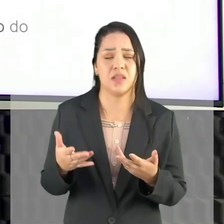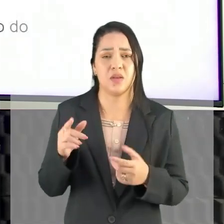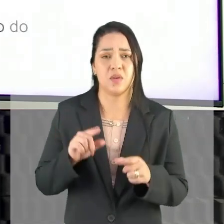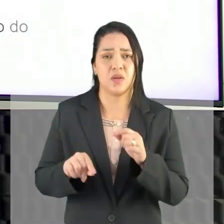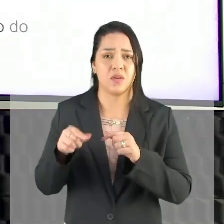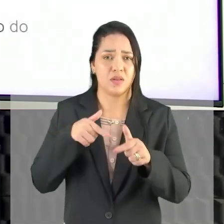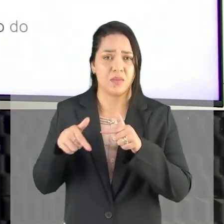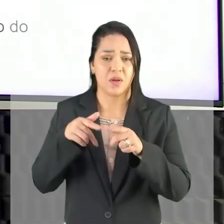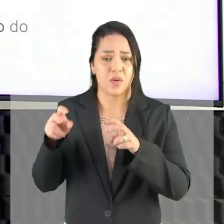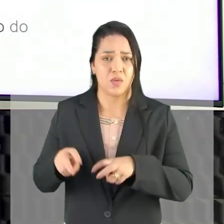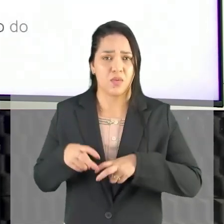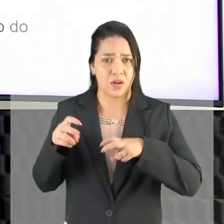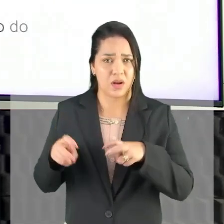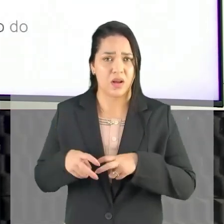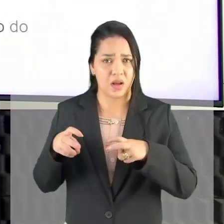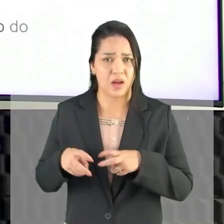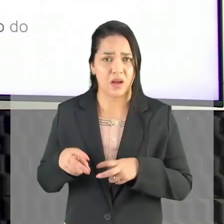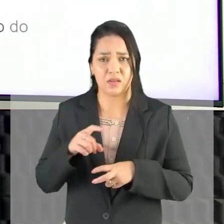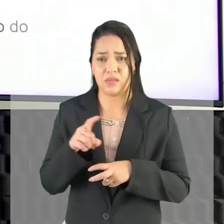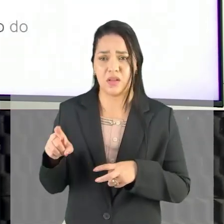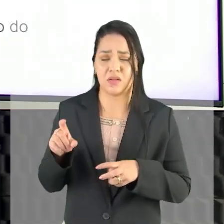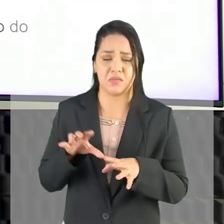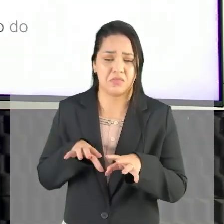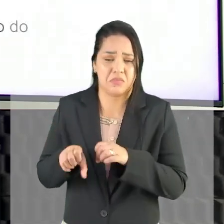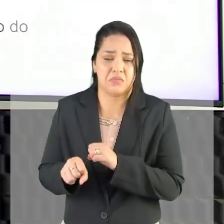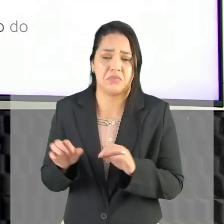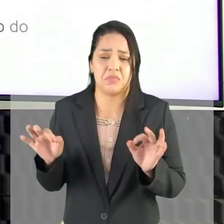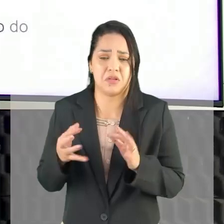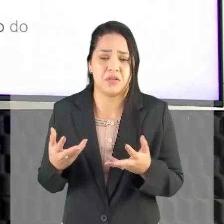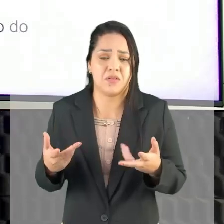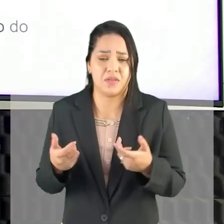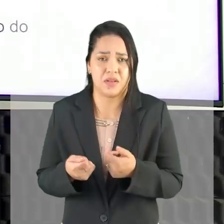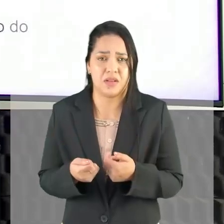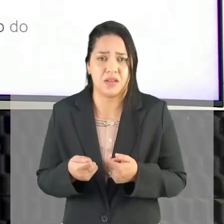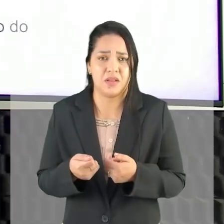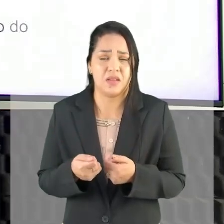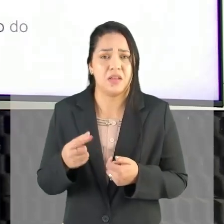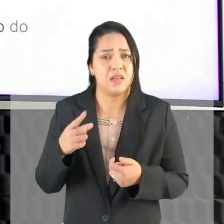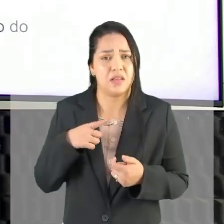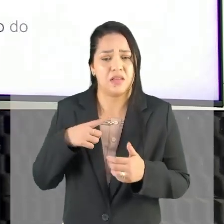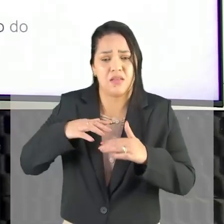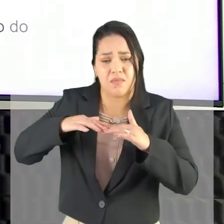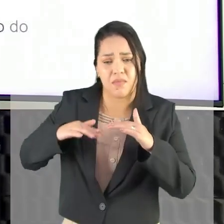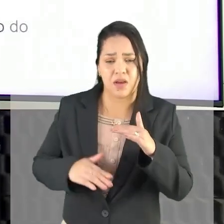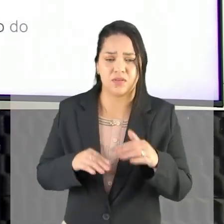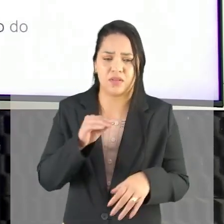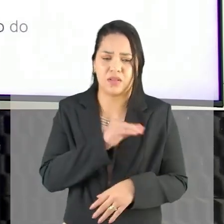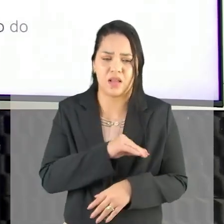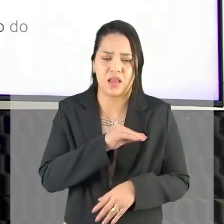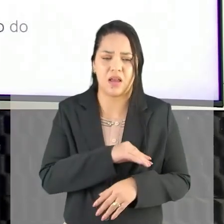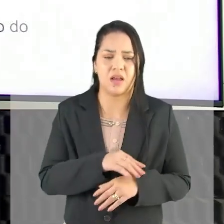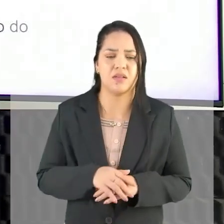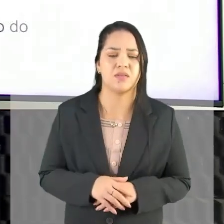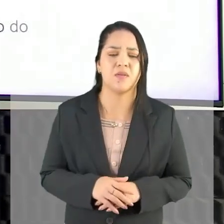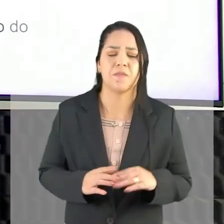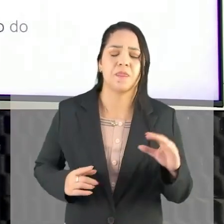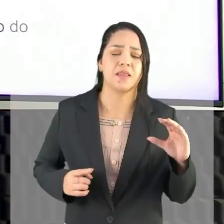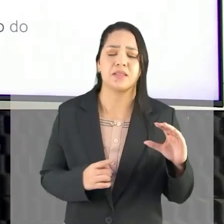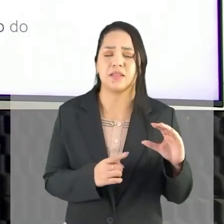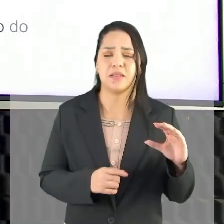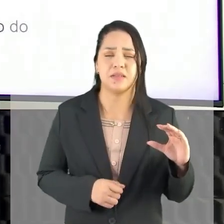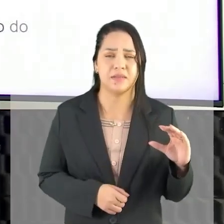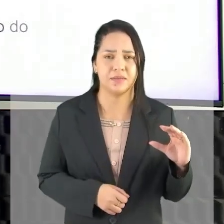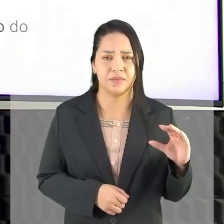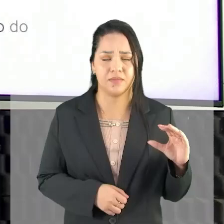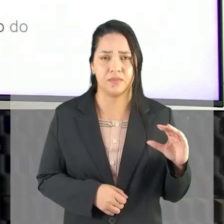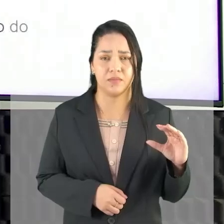do trabalho rural, normalmente não especializada, não qualificada, ela normalmente tem baixos salários. C, da exigência